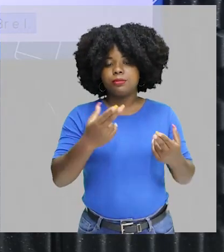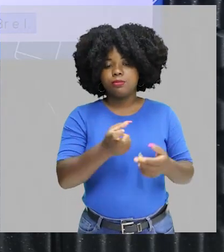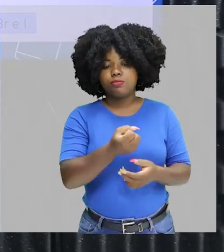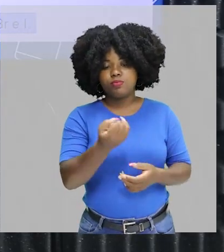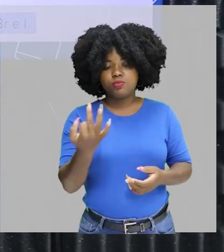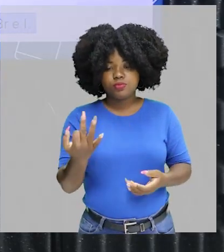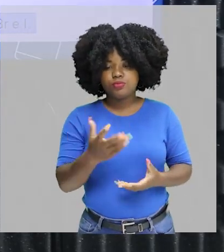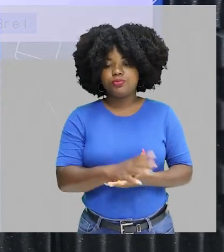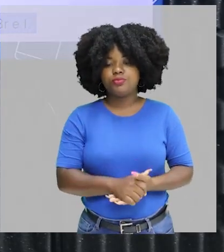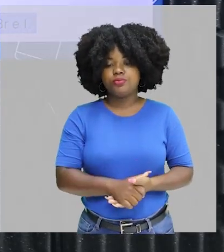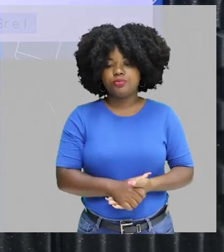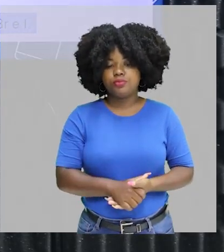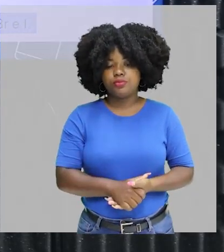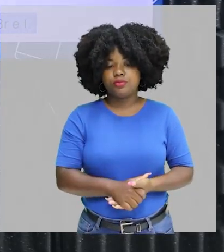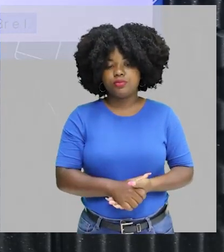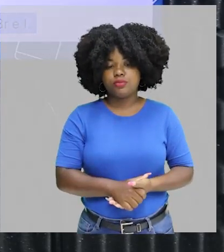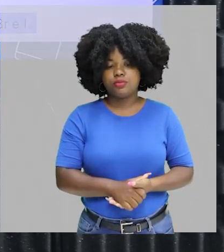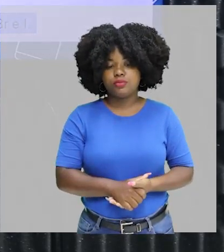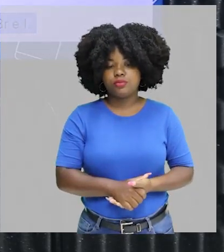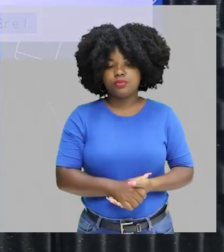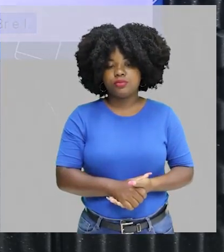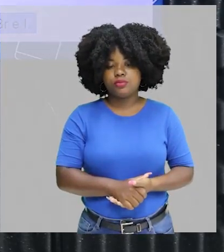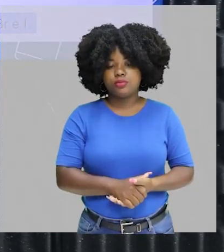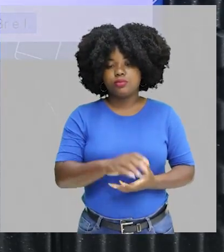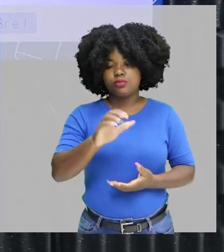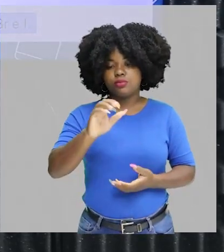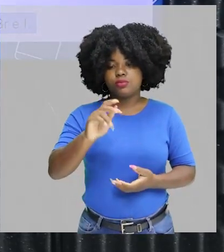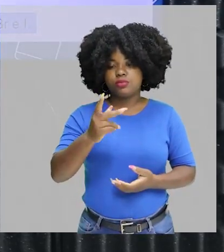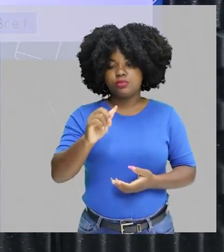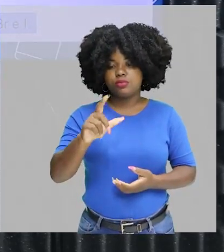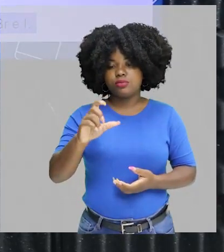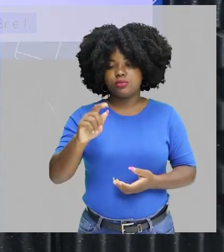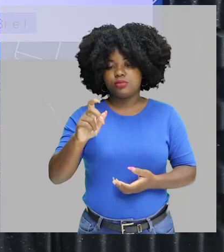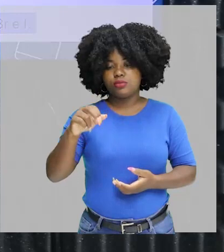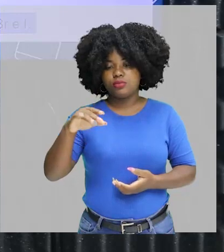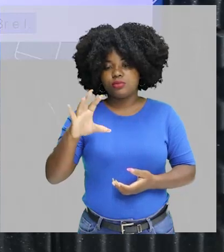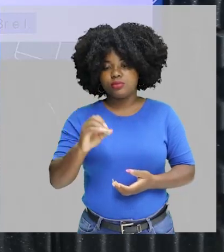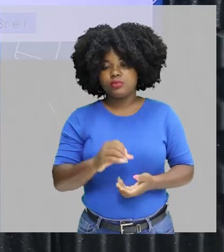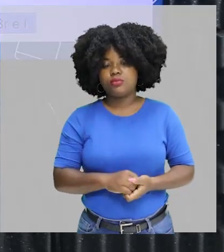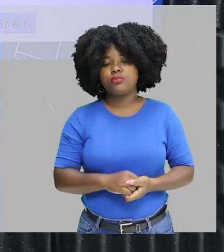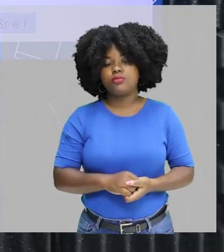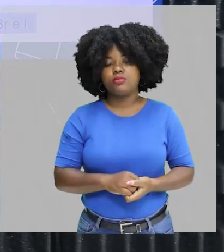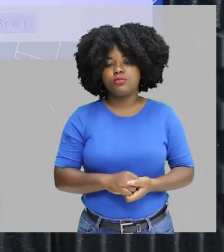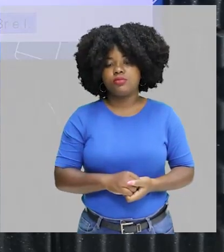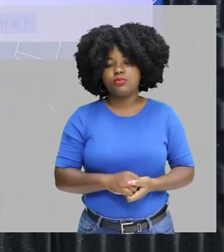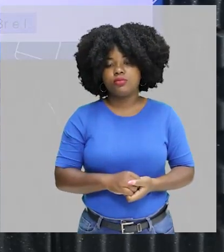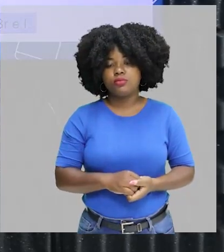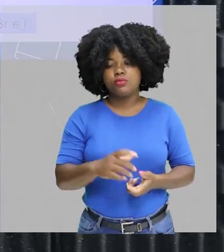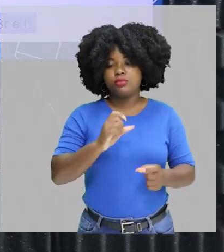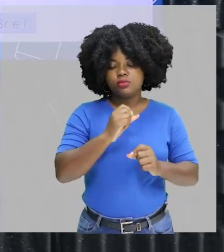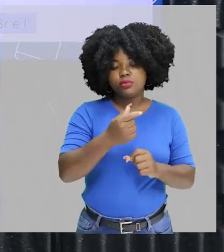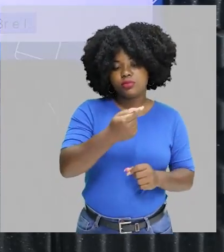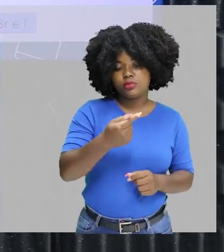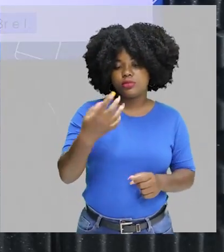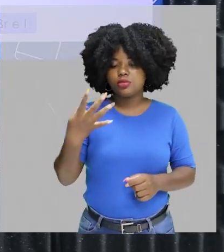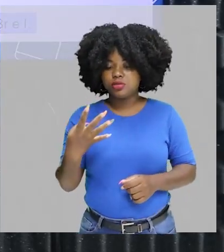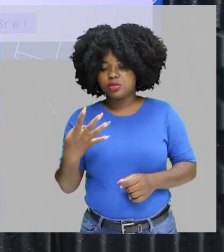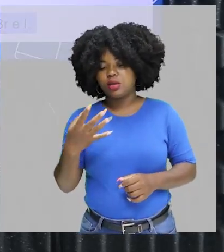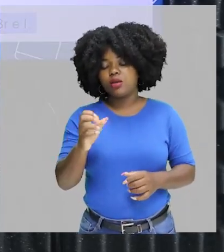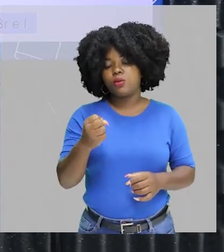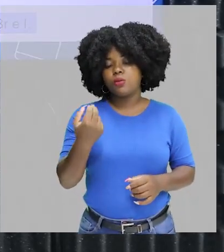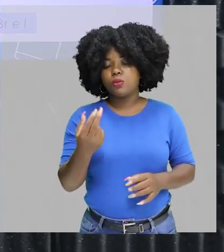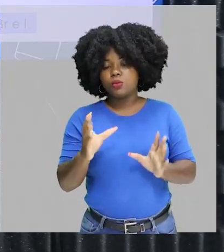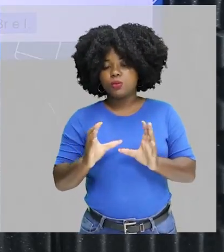de halogênios. Halogênios são os elementos que vão pertencer à família 7A ou